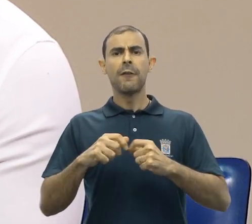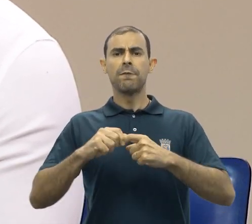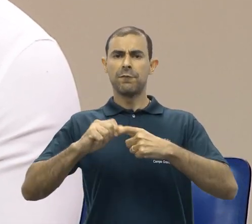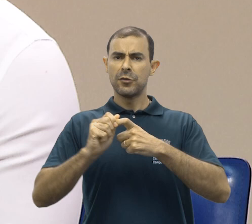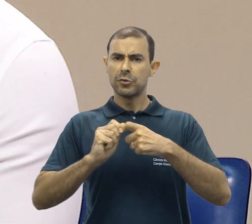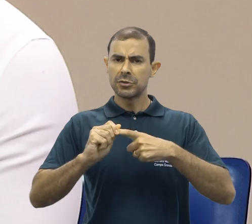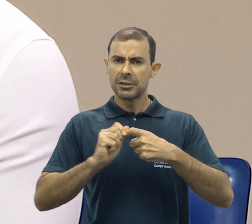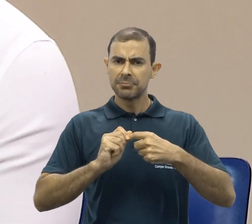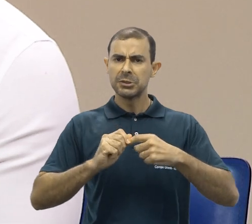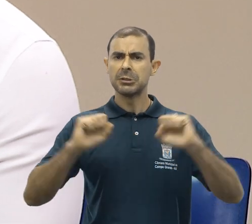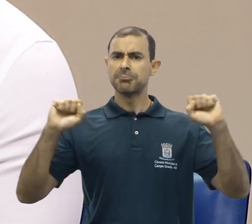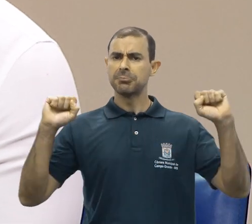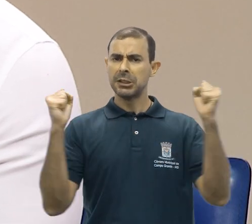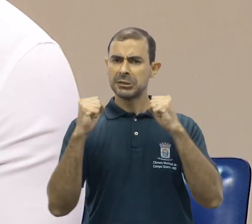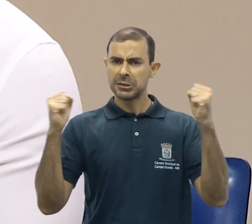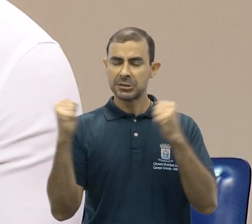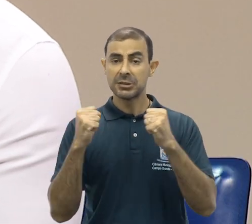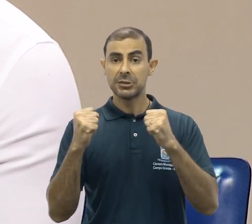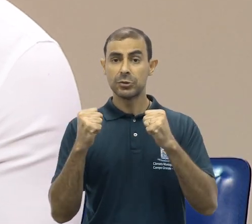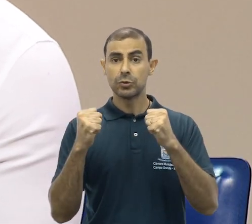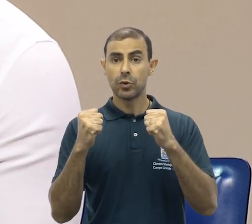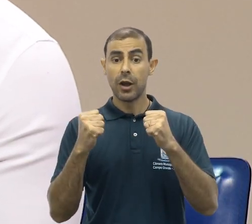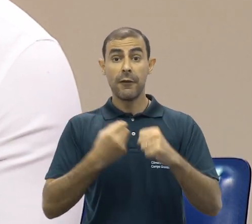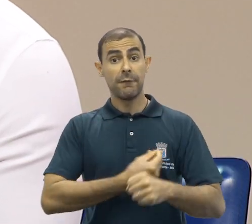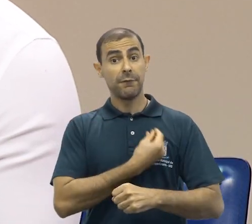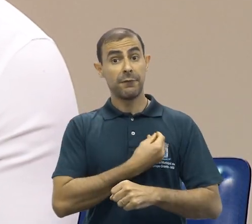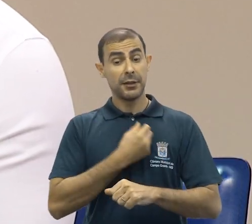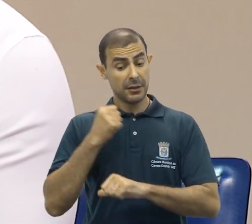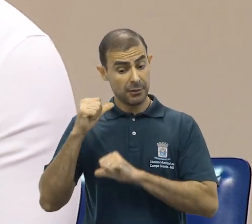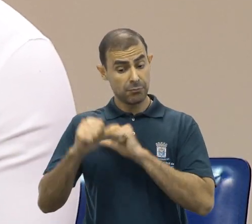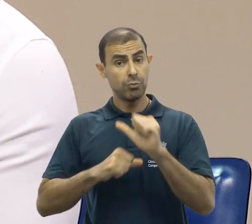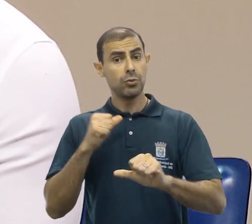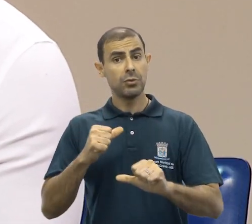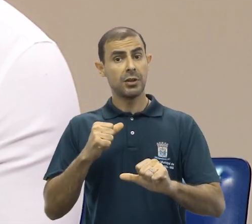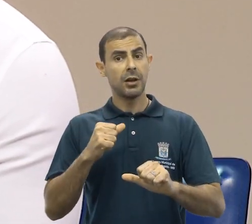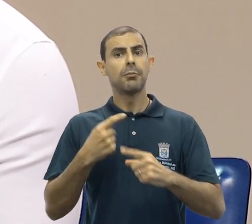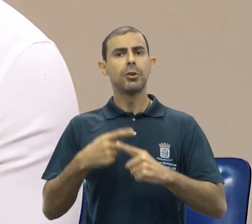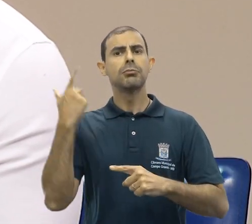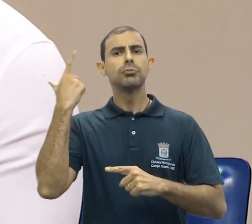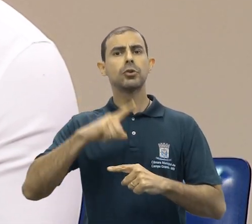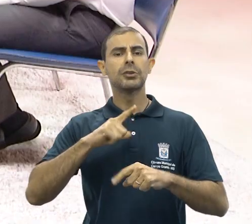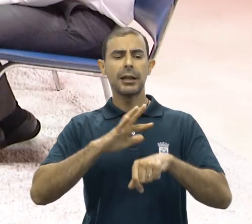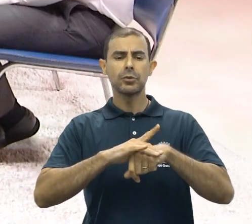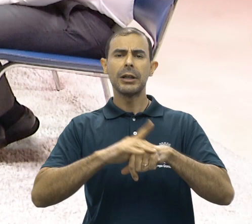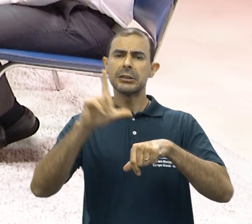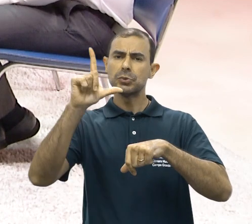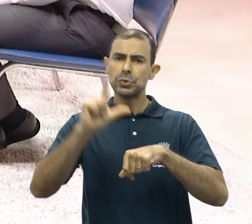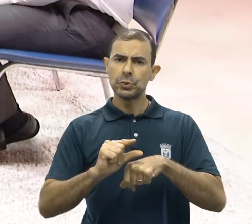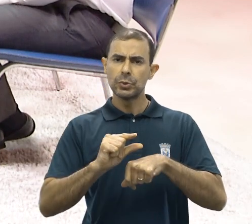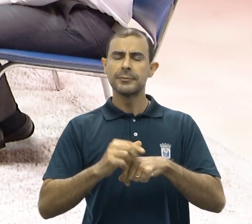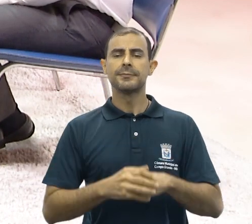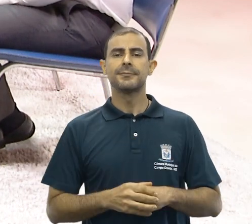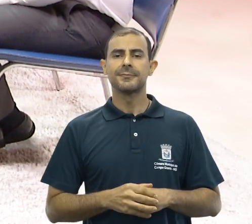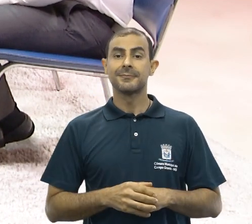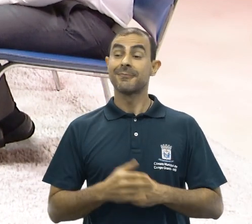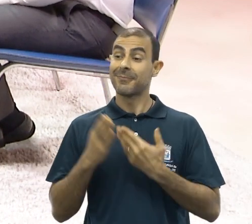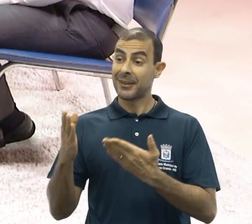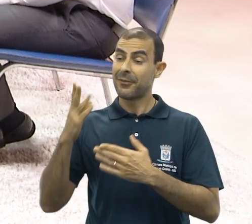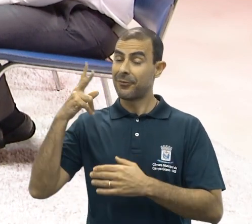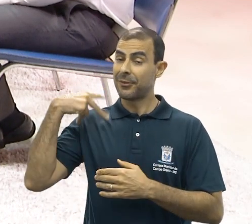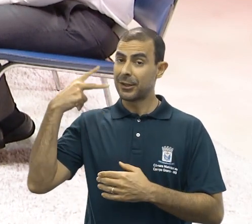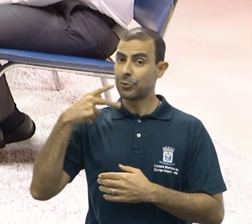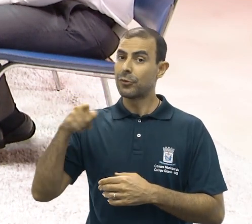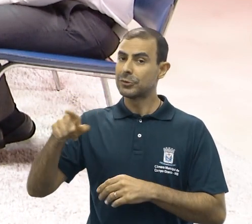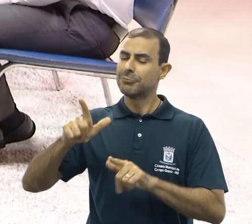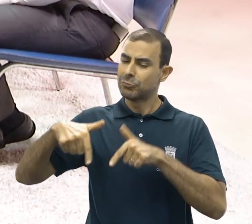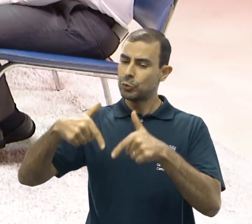exercício, mude os hábitos de vida, porque isso pode frear, inclusive, o desenvolvimento da doença. Vereador, você aí, levantando